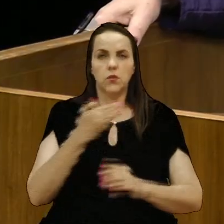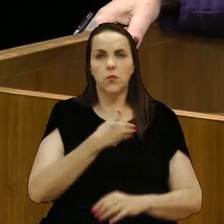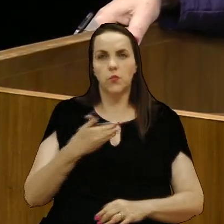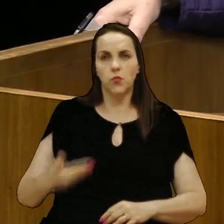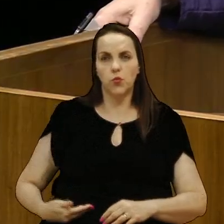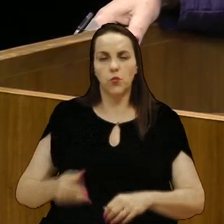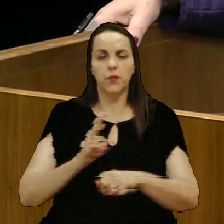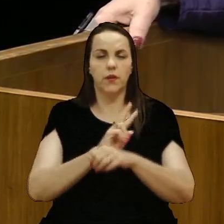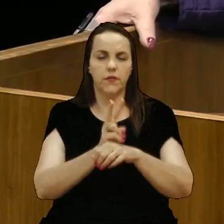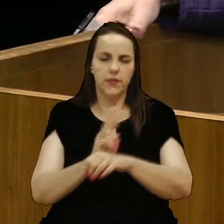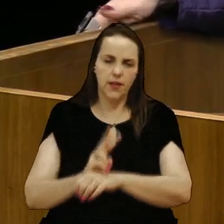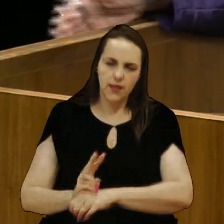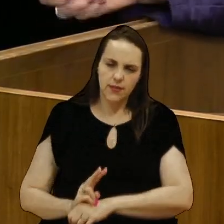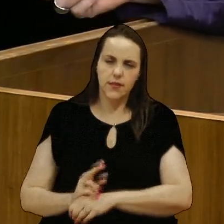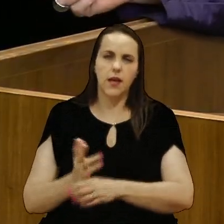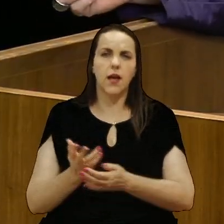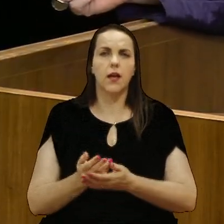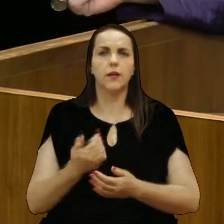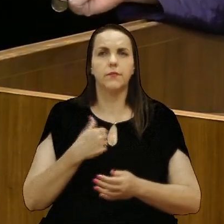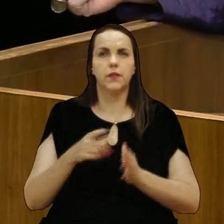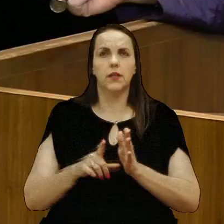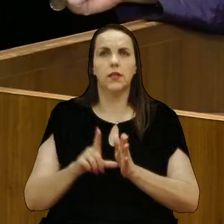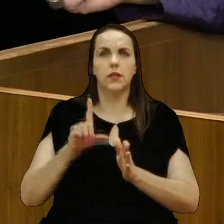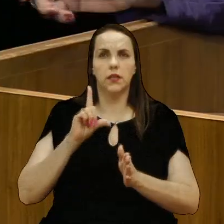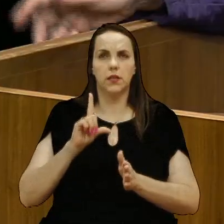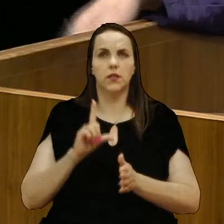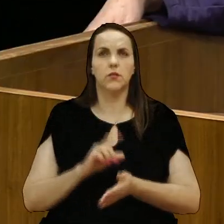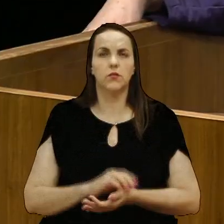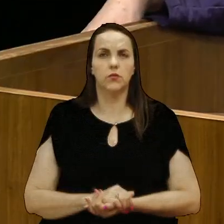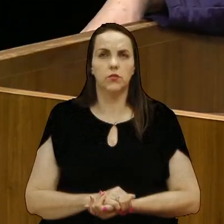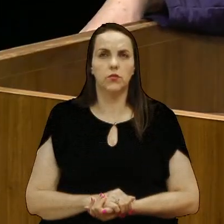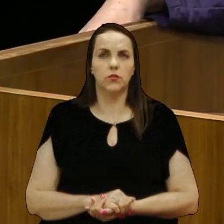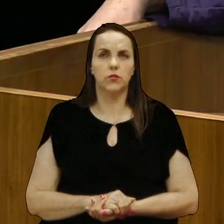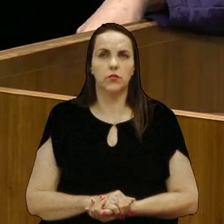e tal. Eu, antes da